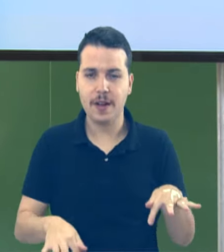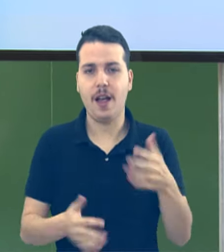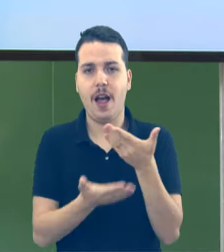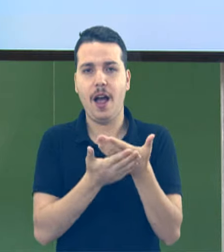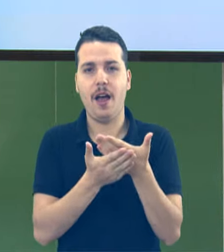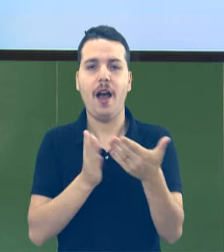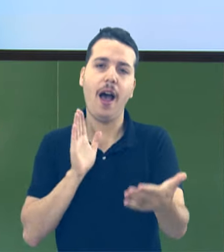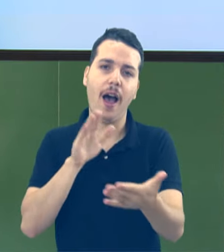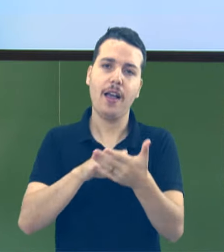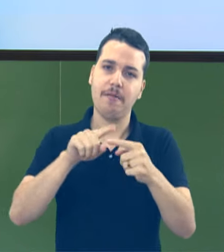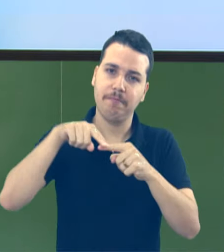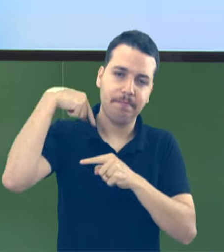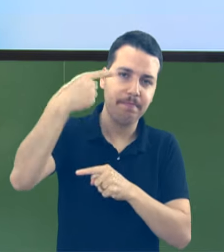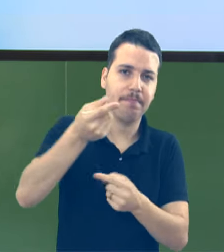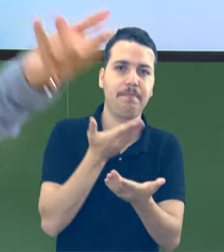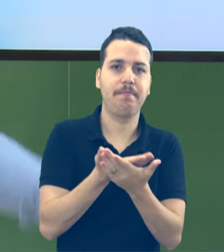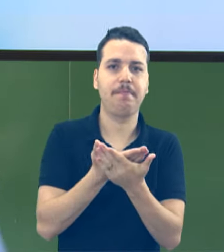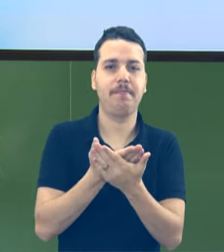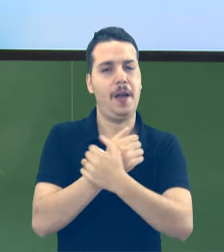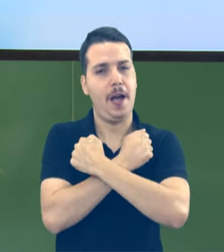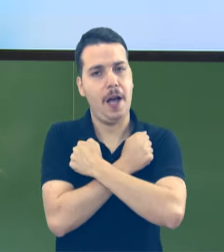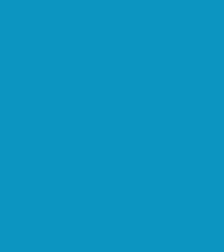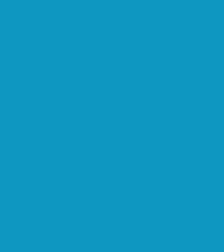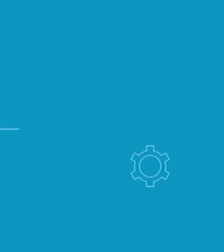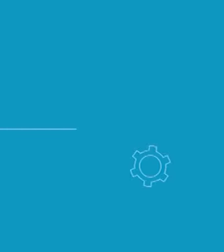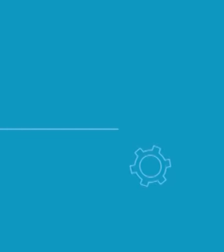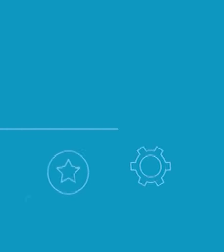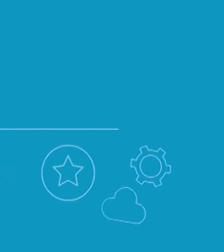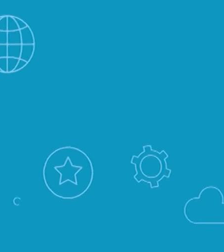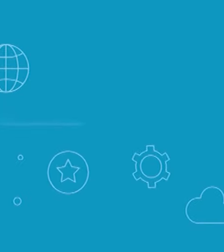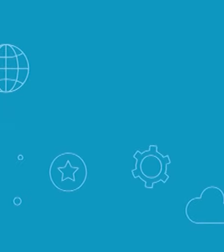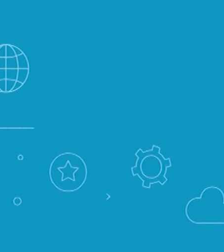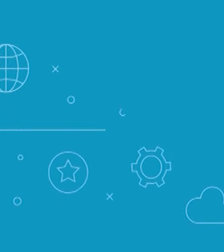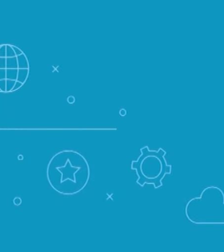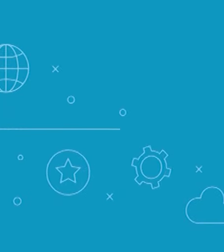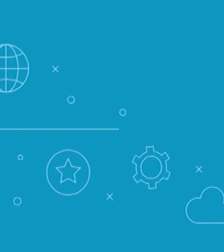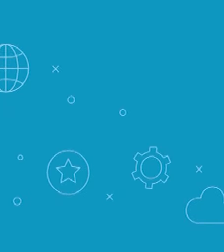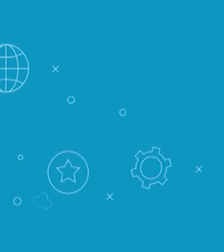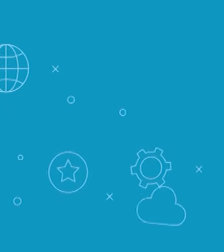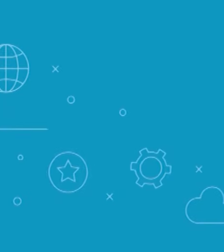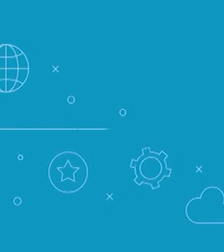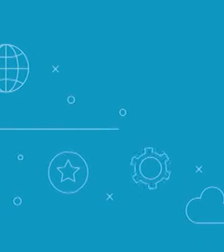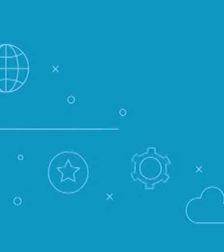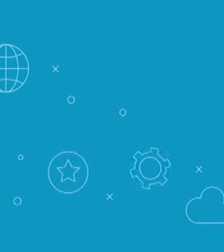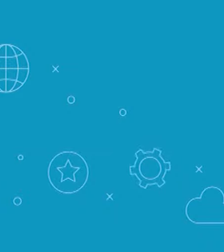Até a próxima aula. Um grande abraço.